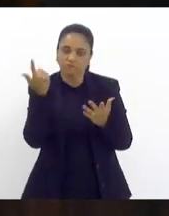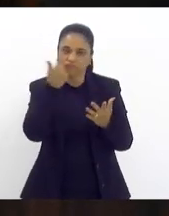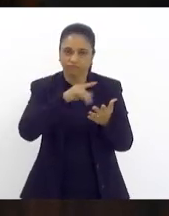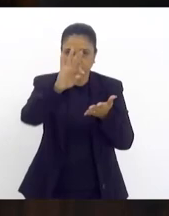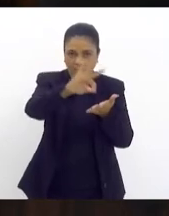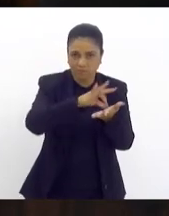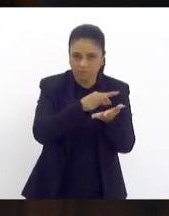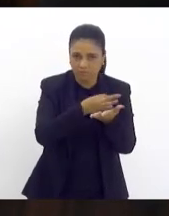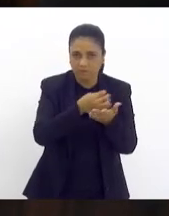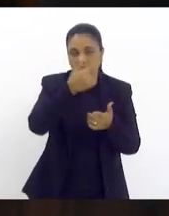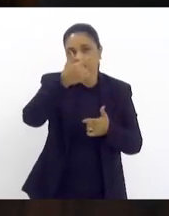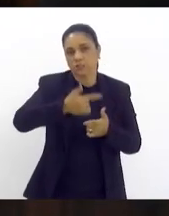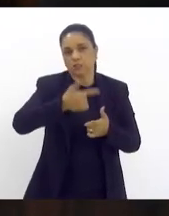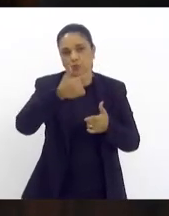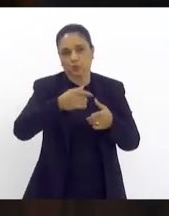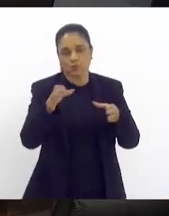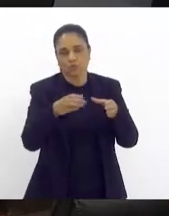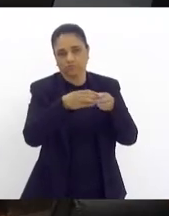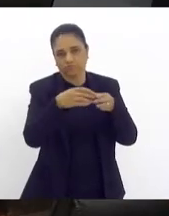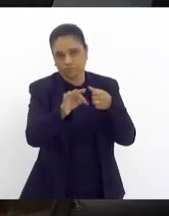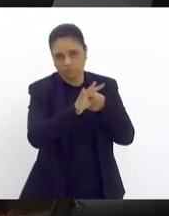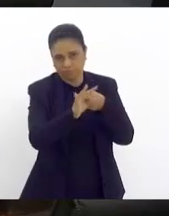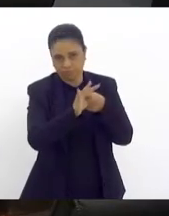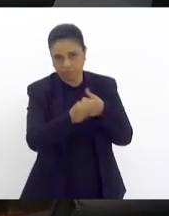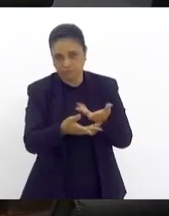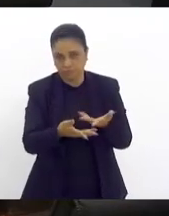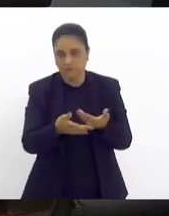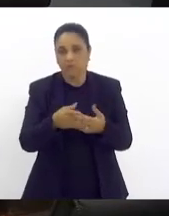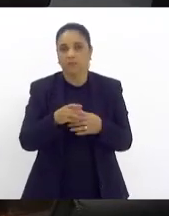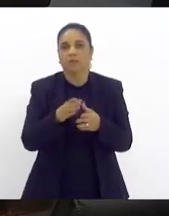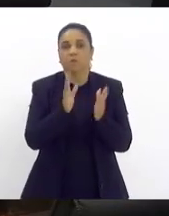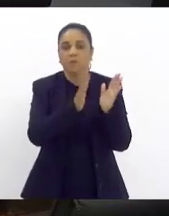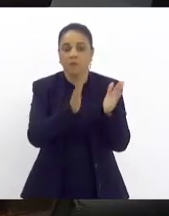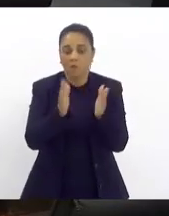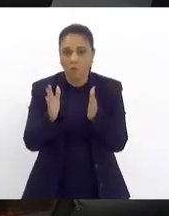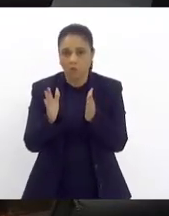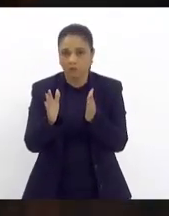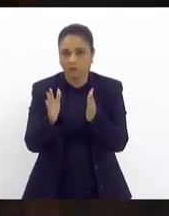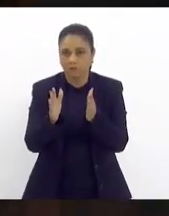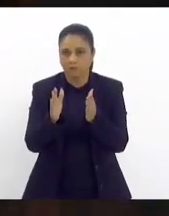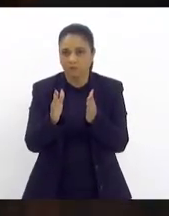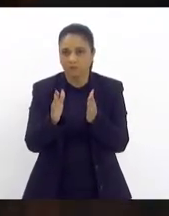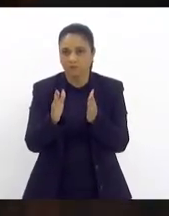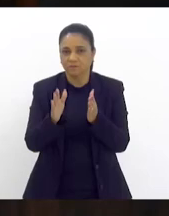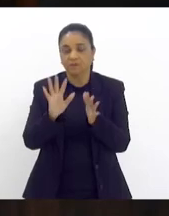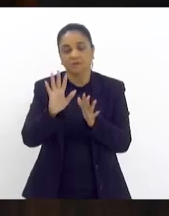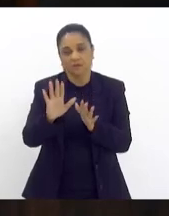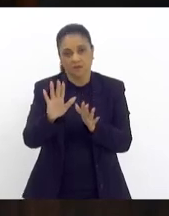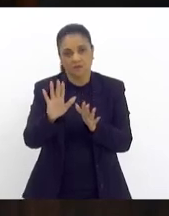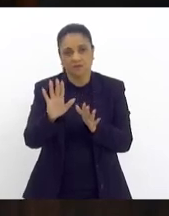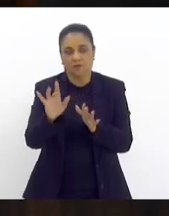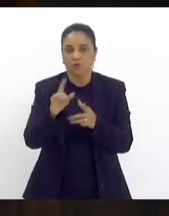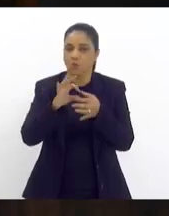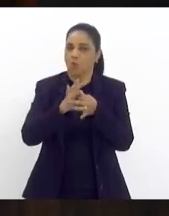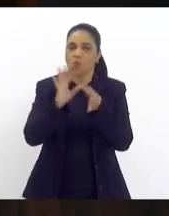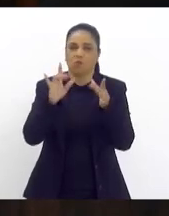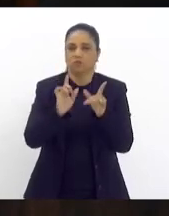para a segunda discussão pela ordem Eu só não tinha autorizado